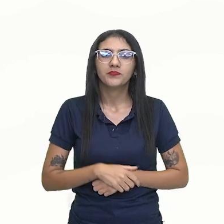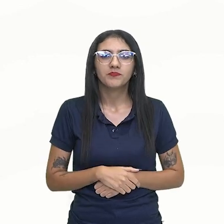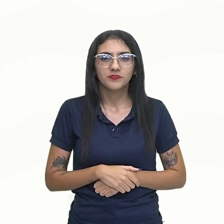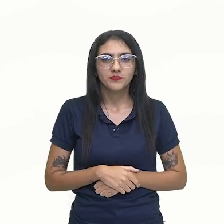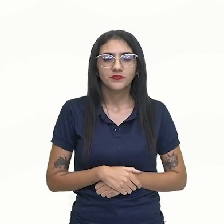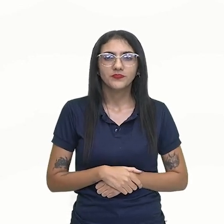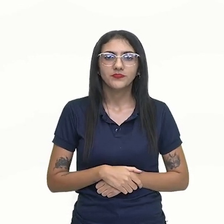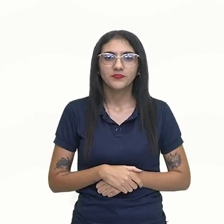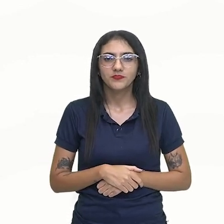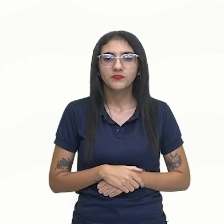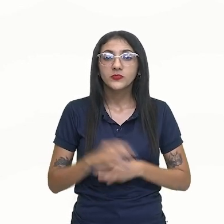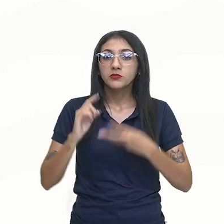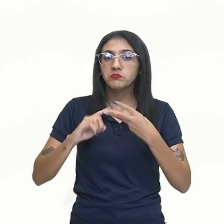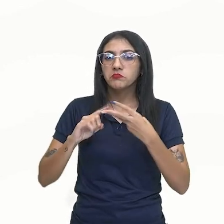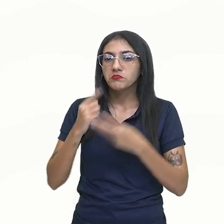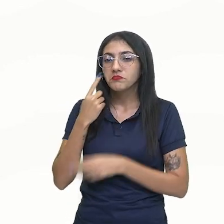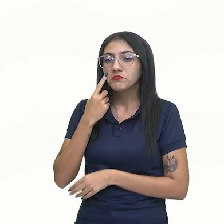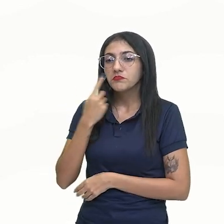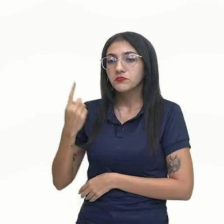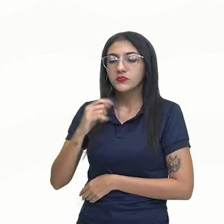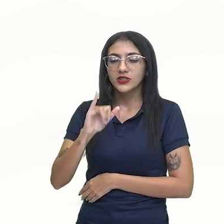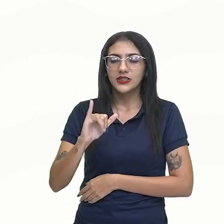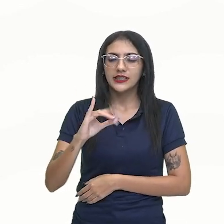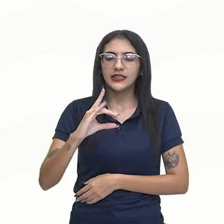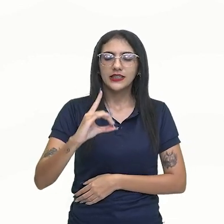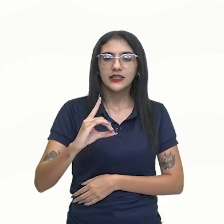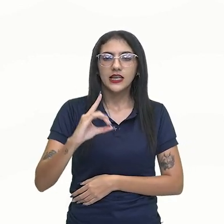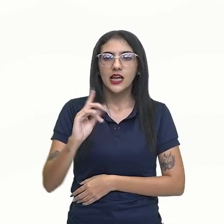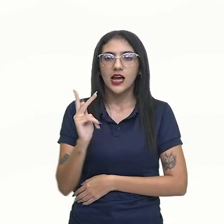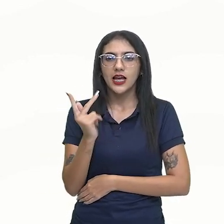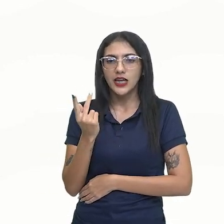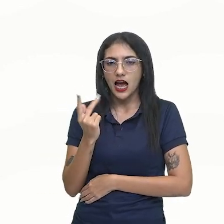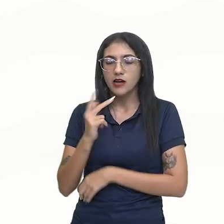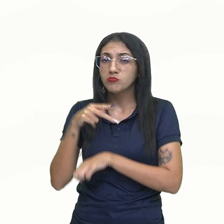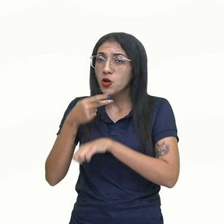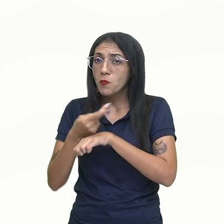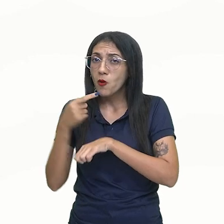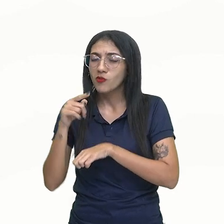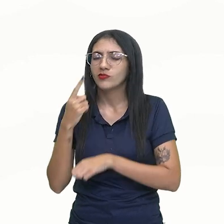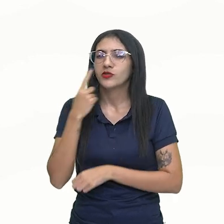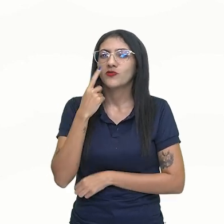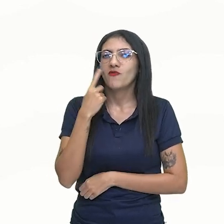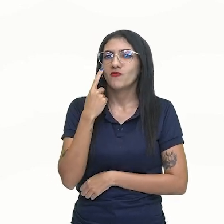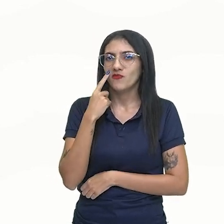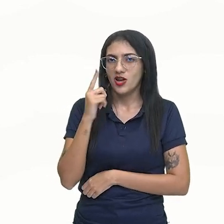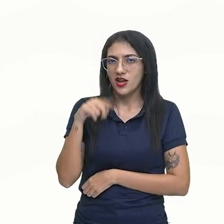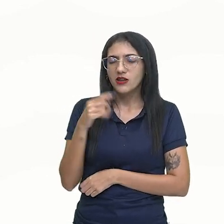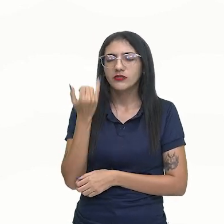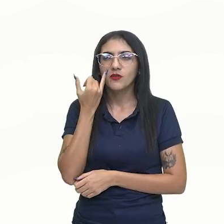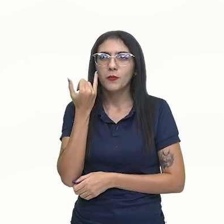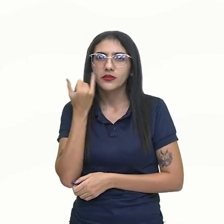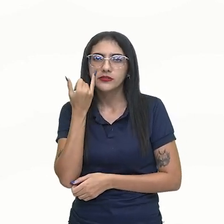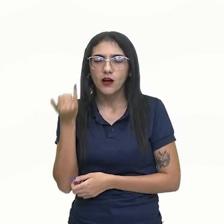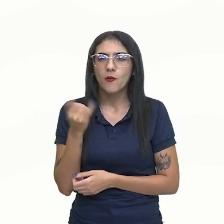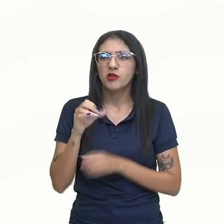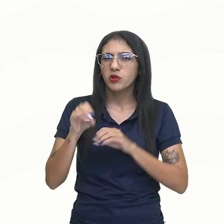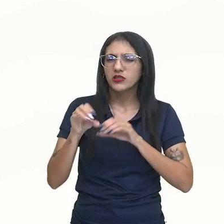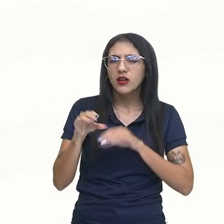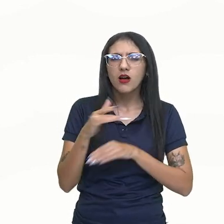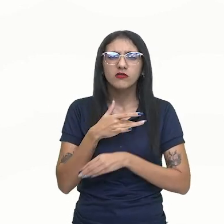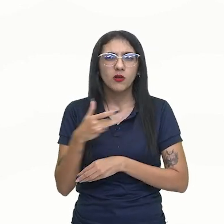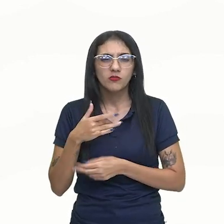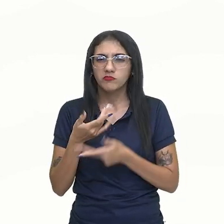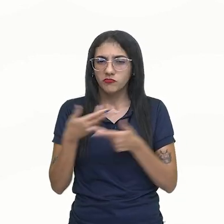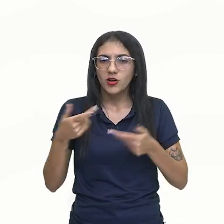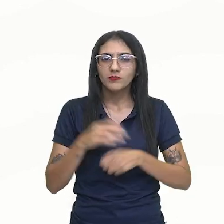por cabeça. O índice de desenvolvimento humano, que a gente vai ver daqui a pouco, né, informações aí de saúde, educação, etc.